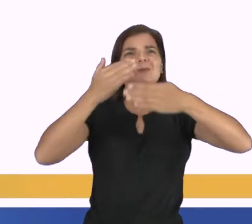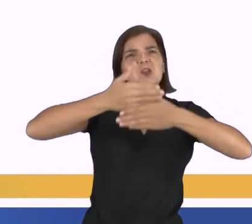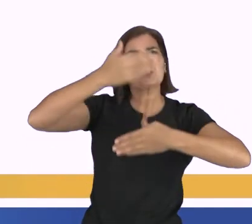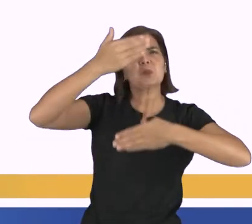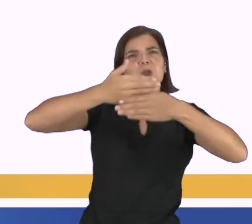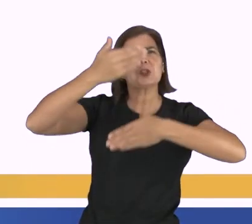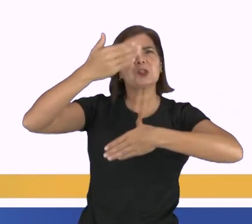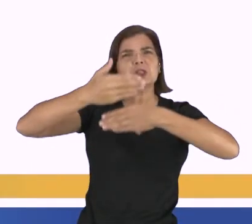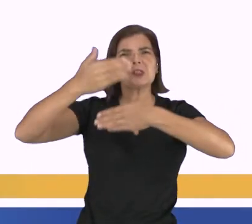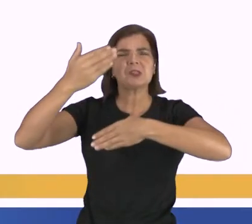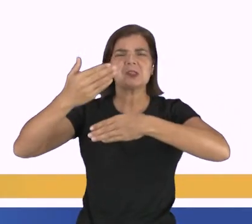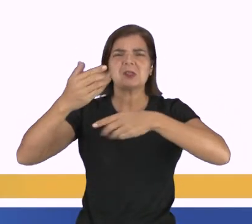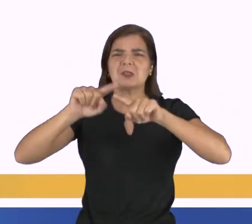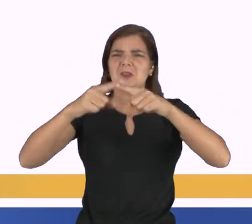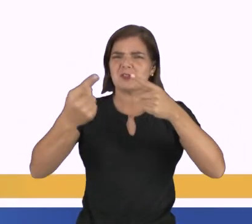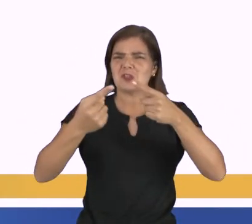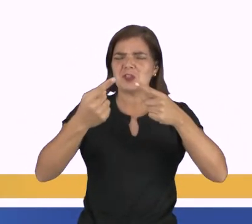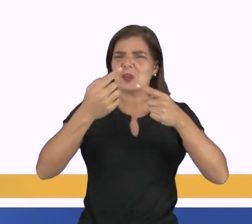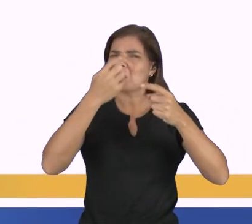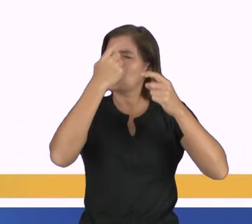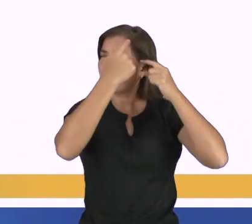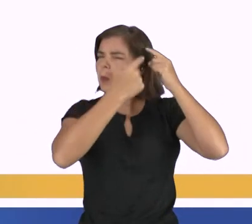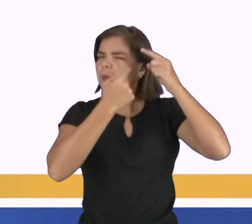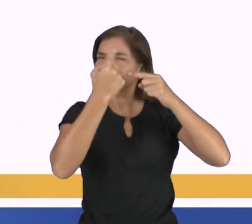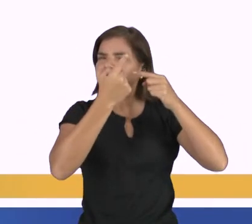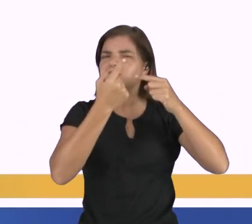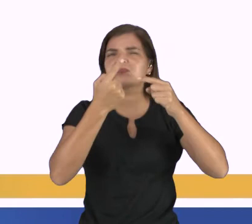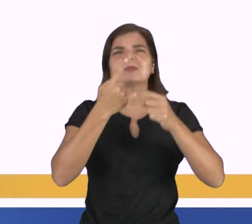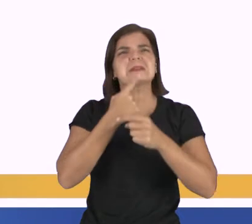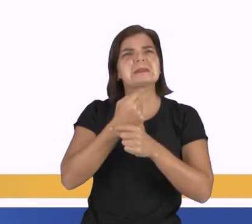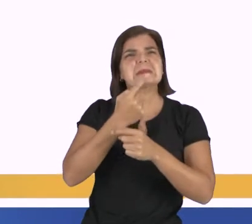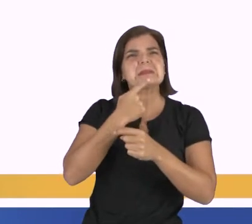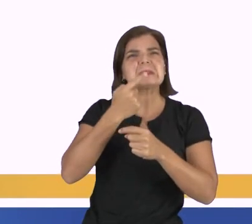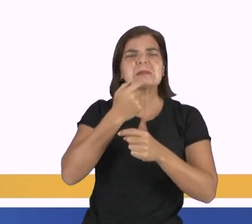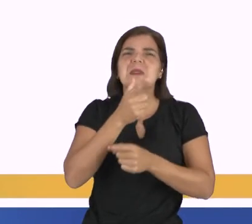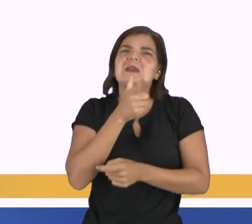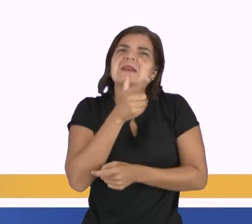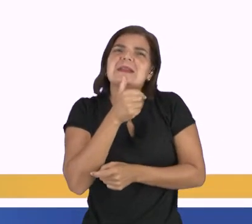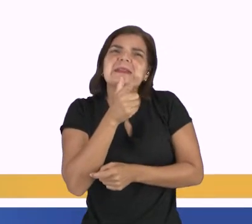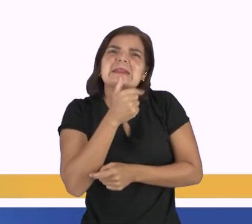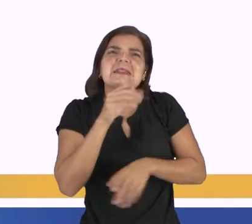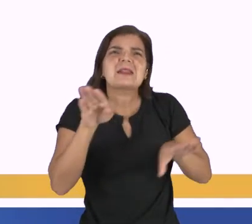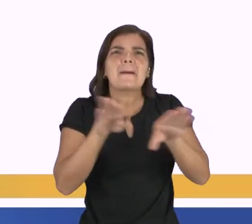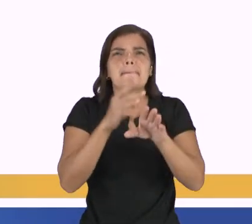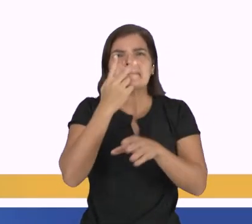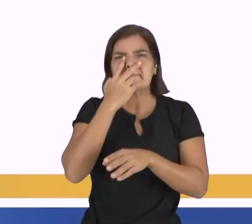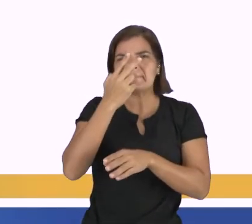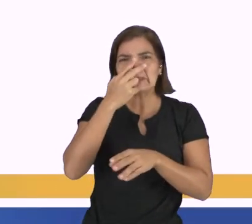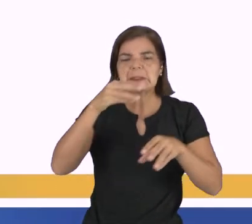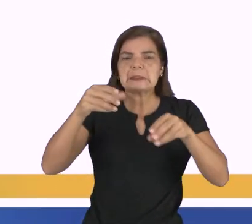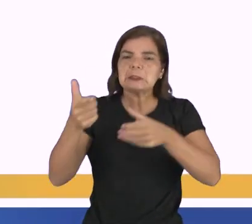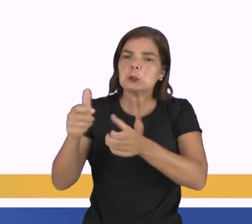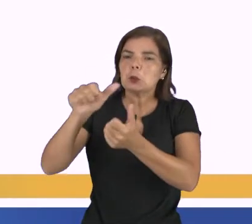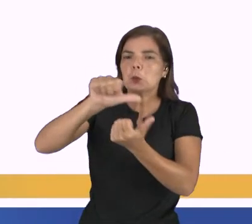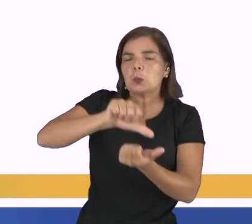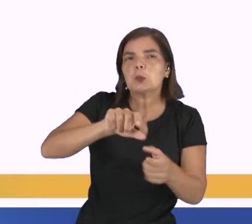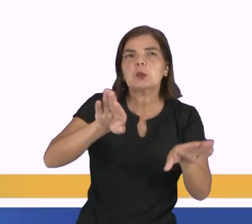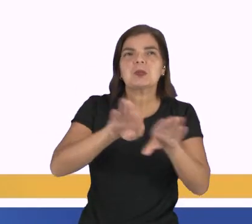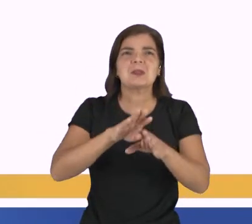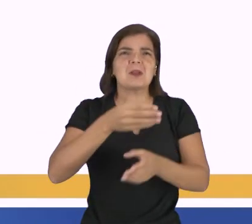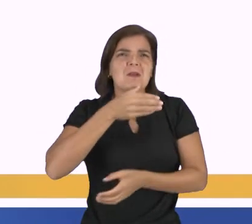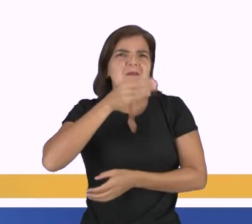estão manchadas de miolos arrebentados. Vermelhas estão as águas, como se alguém as tivesse tingido. E se